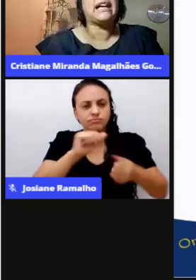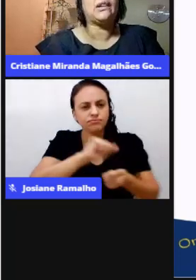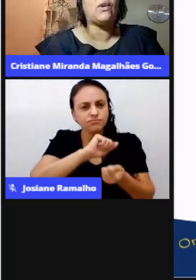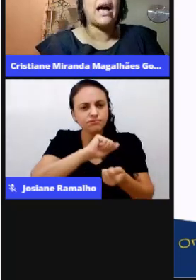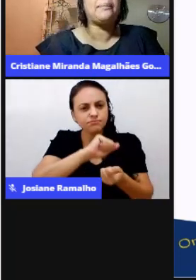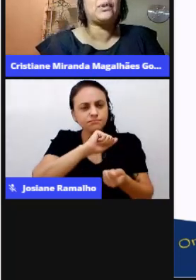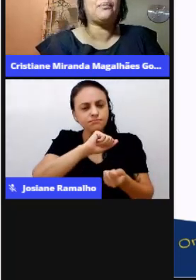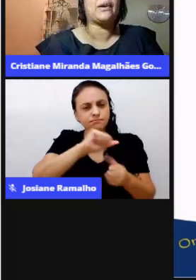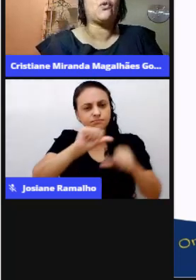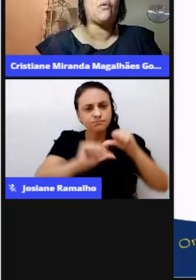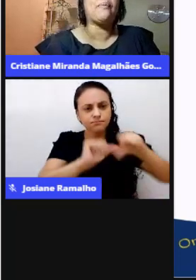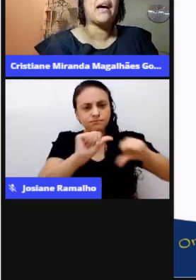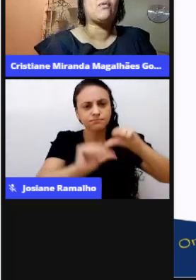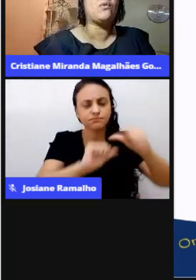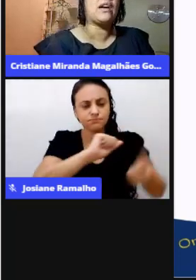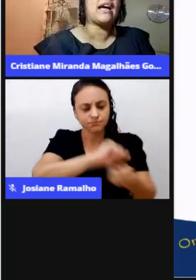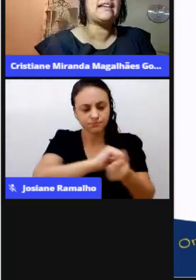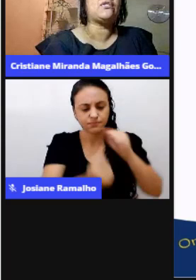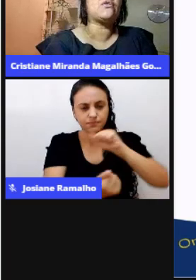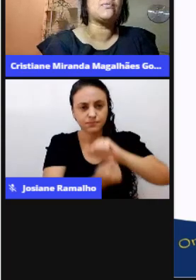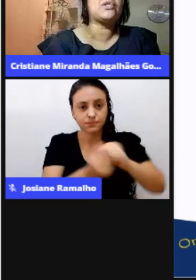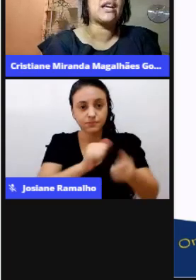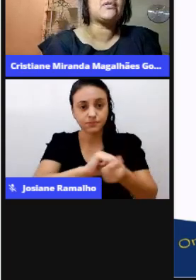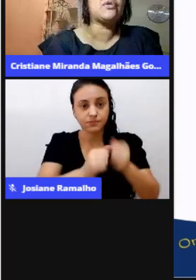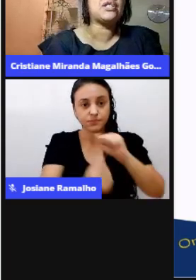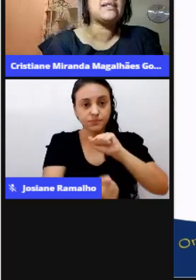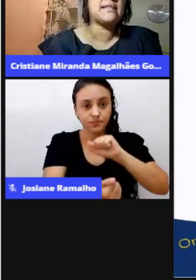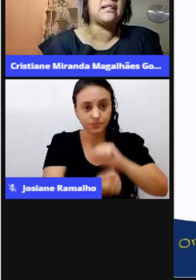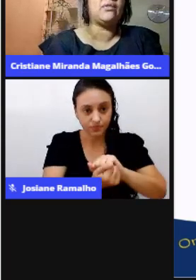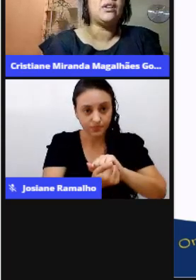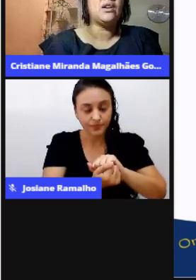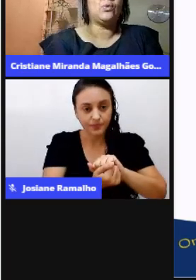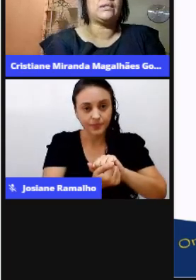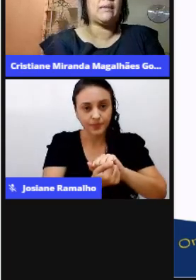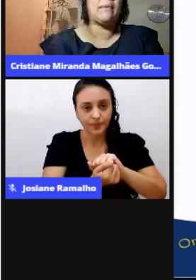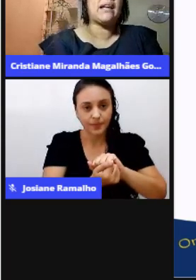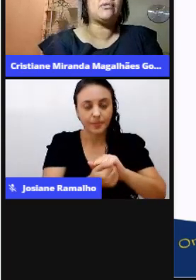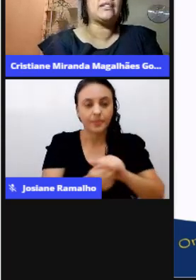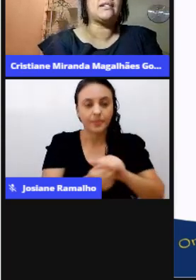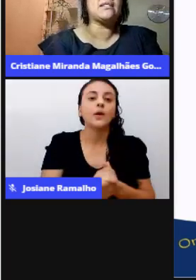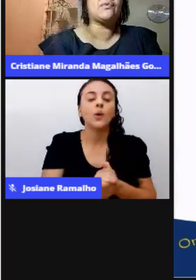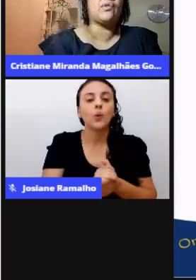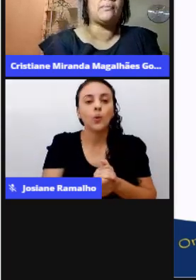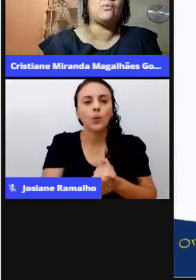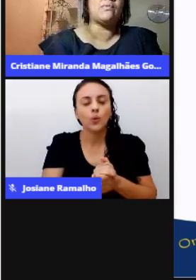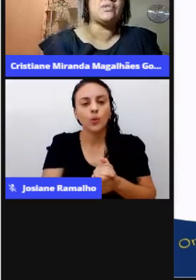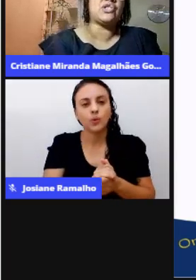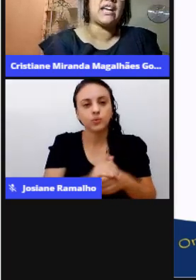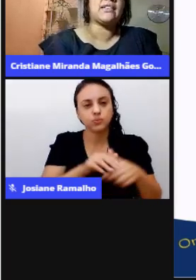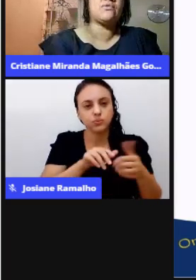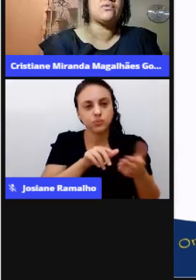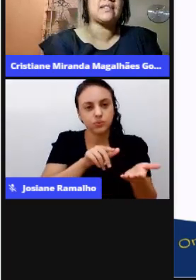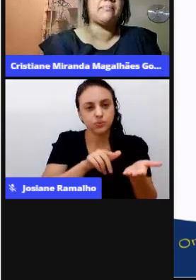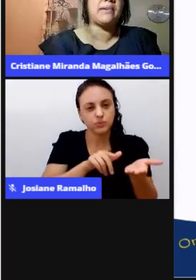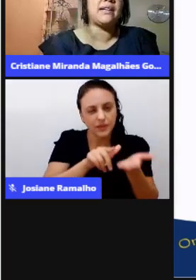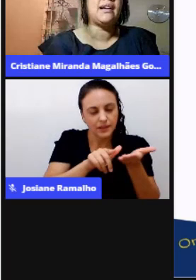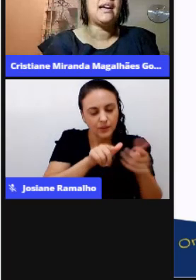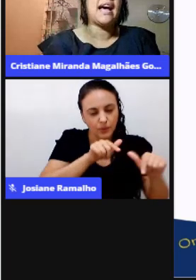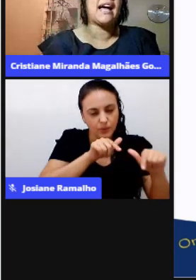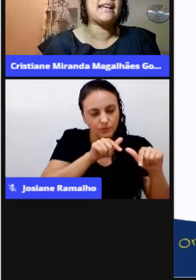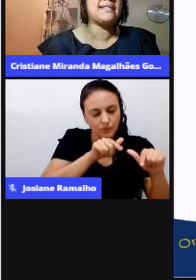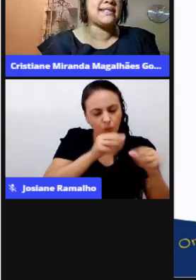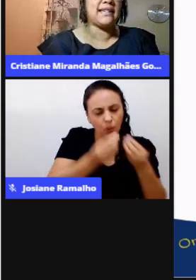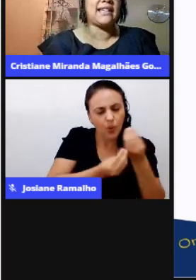vão torná-lo apto para ocupar um lugar entre os objetos de ensino. O trabalho que transforma um objeto do